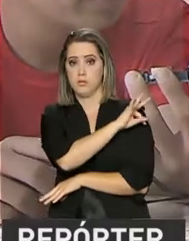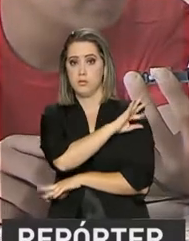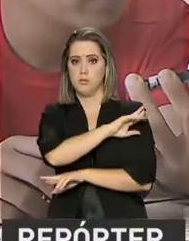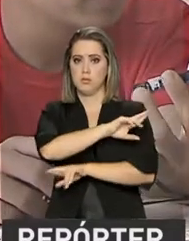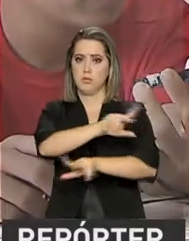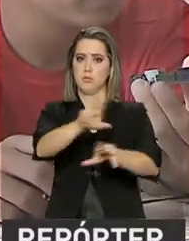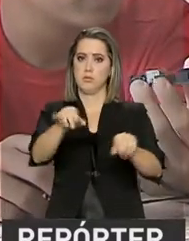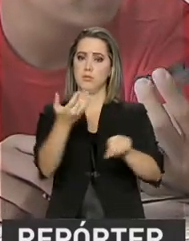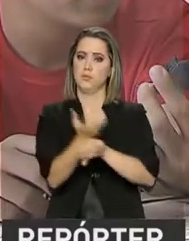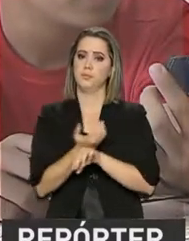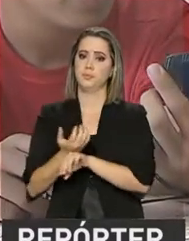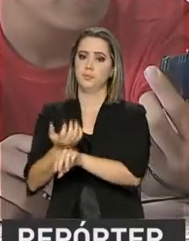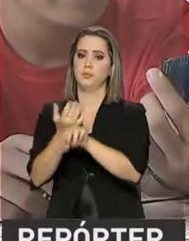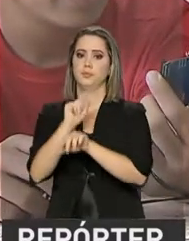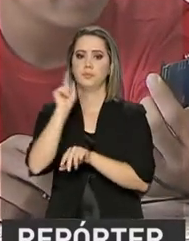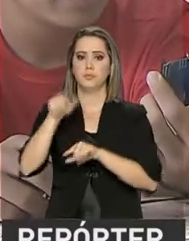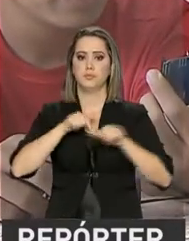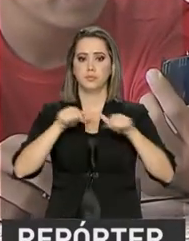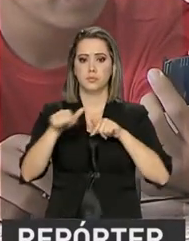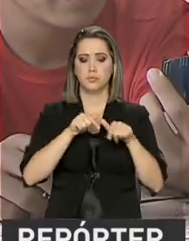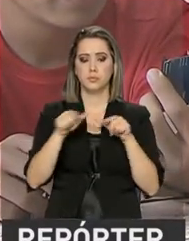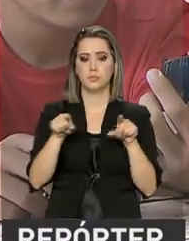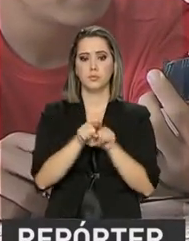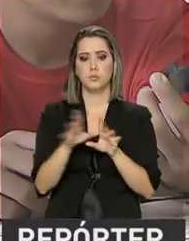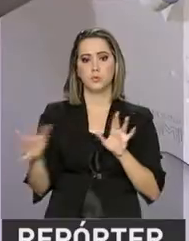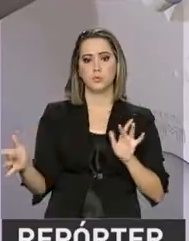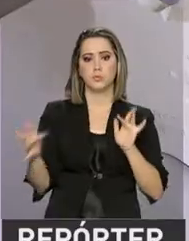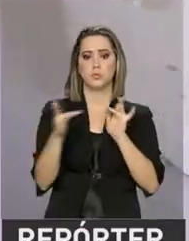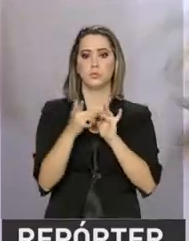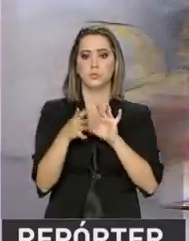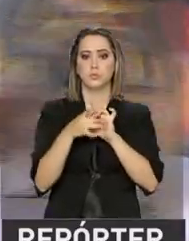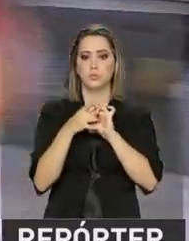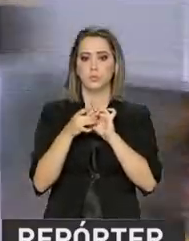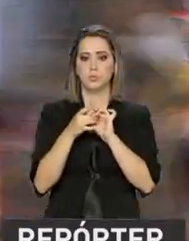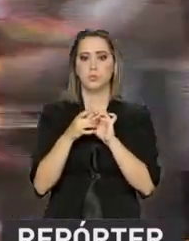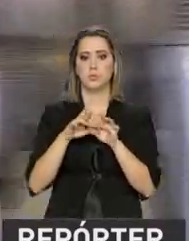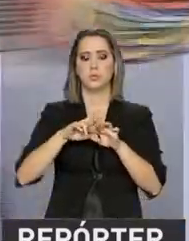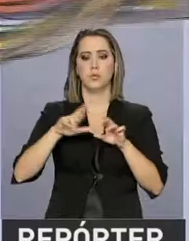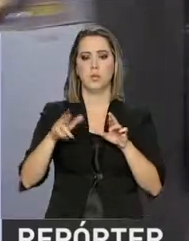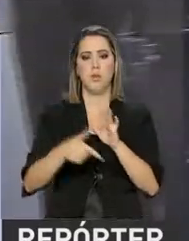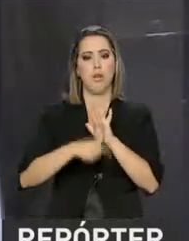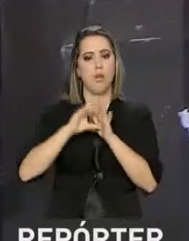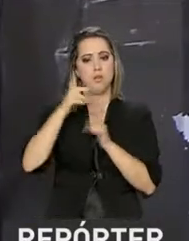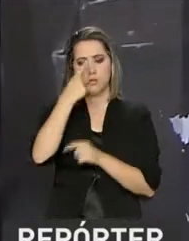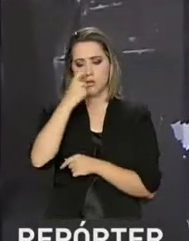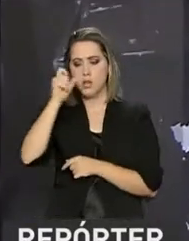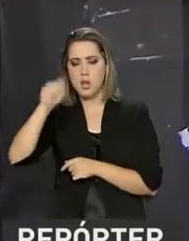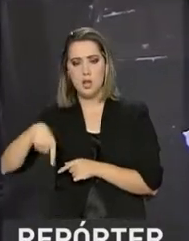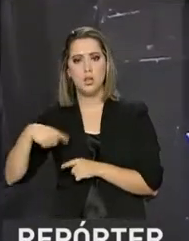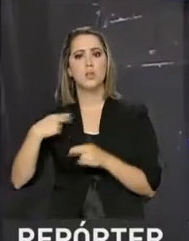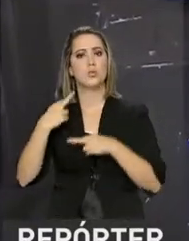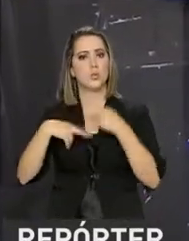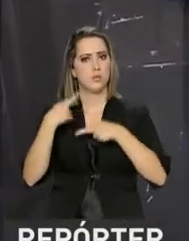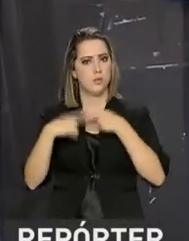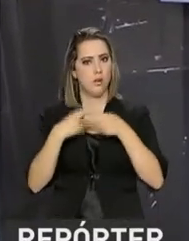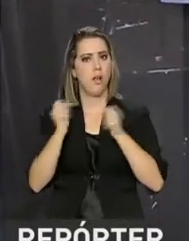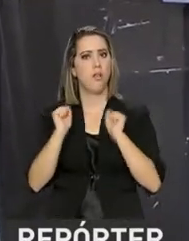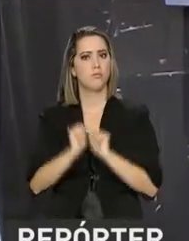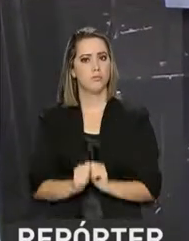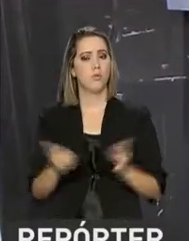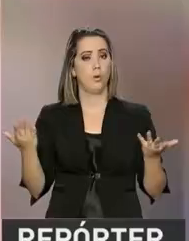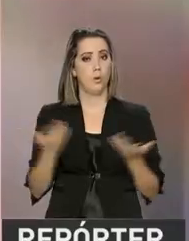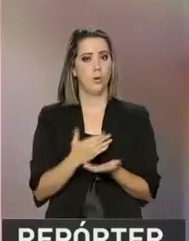várias disciplinas são trabalhadas de forma integrada. Materiais descartados também são usados para o desenvolvimento